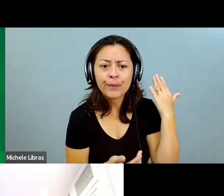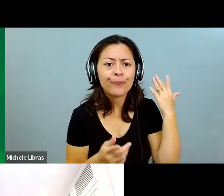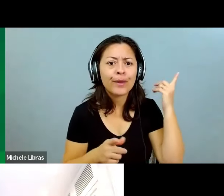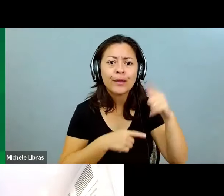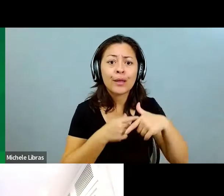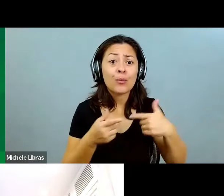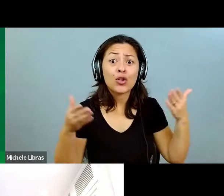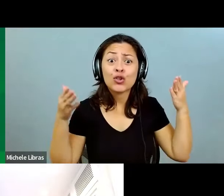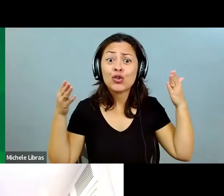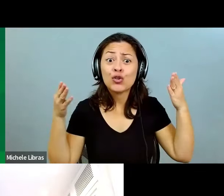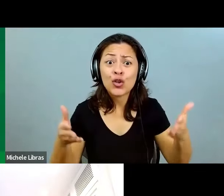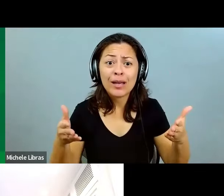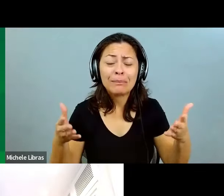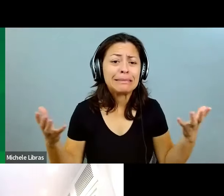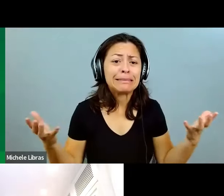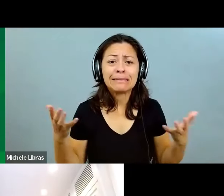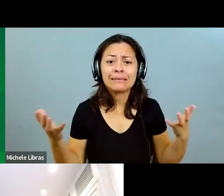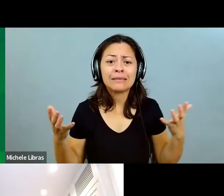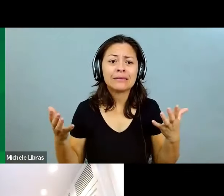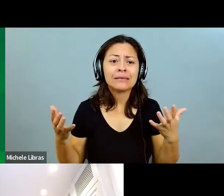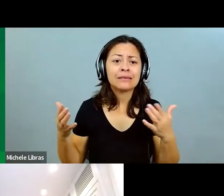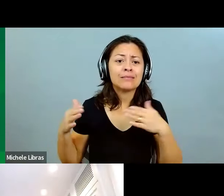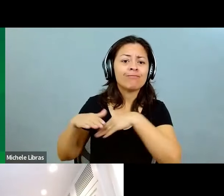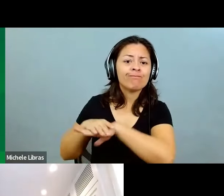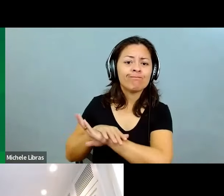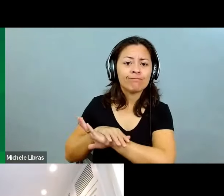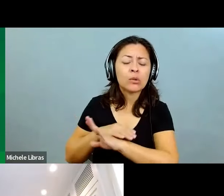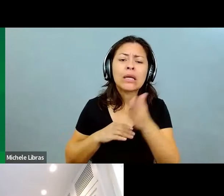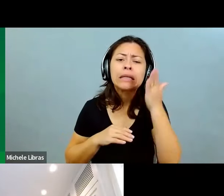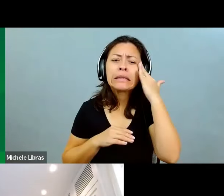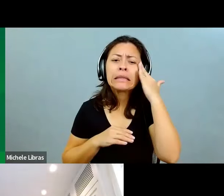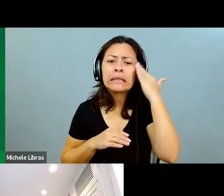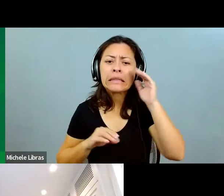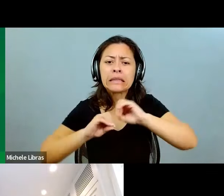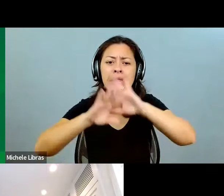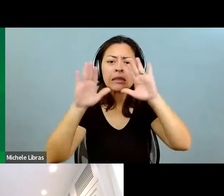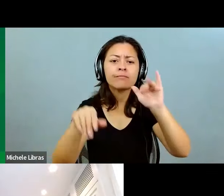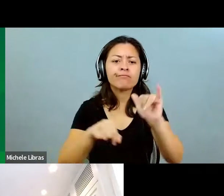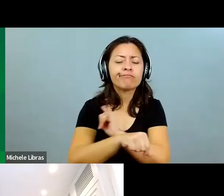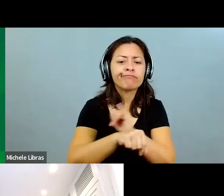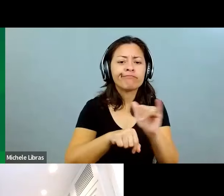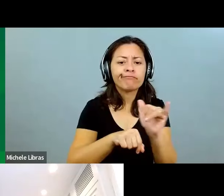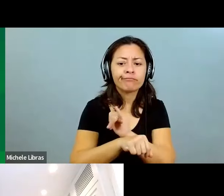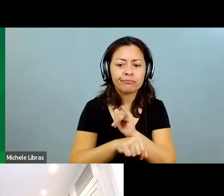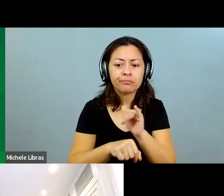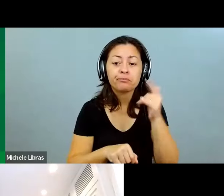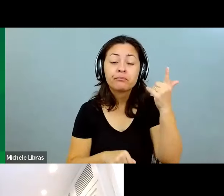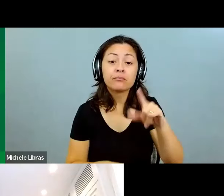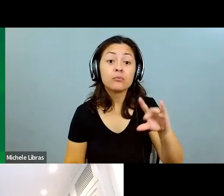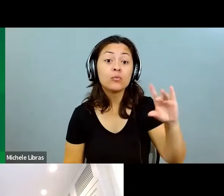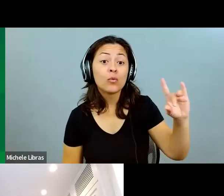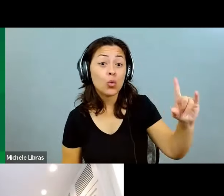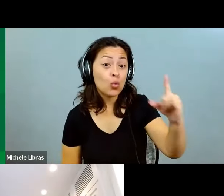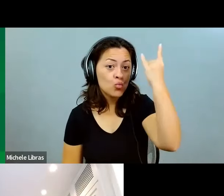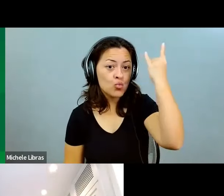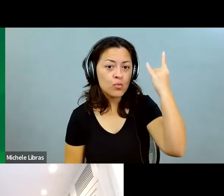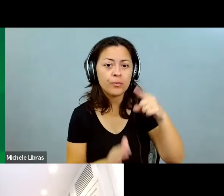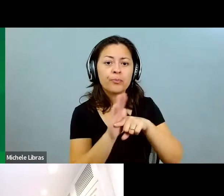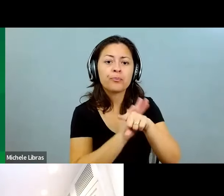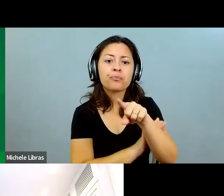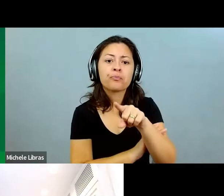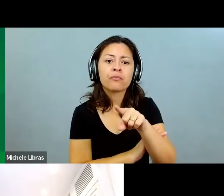comprimidos entender um pouquinho mais sobre a questão da Estratégia da companhia eh e por último aqui se eu puder eh se pudesse falar um